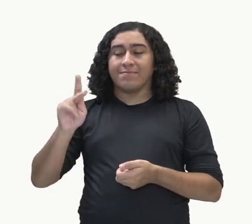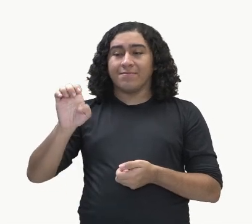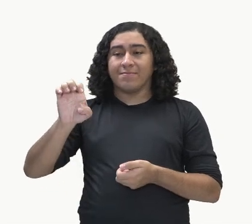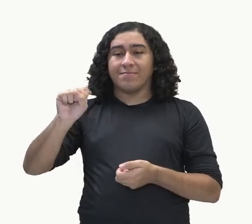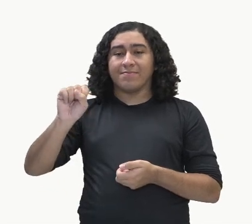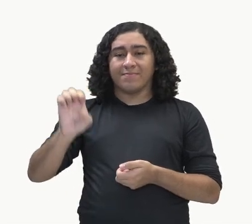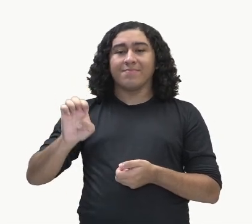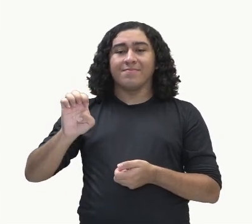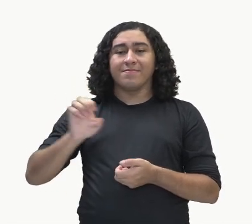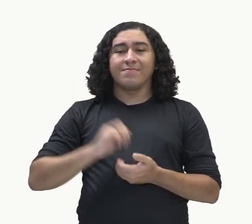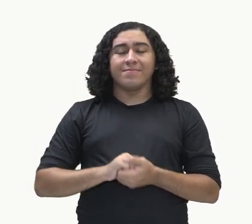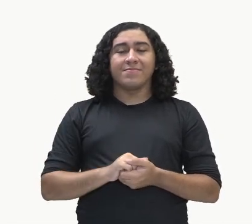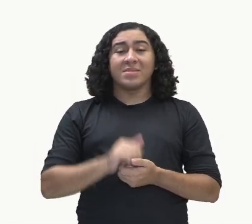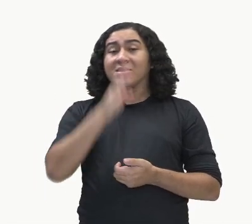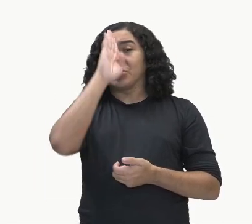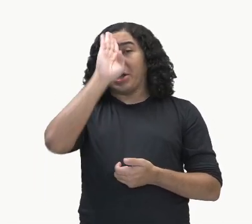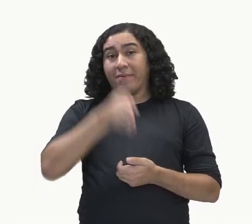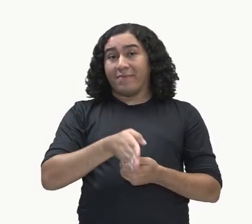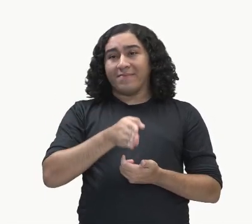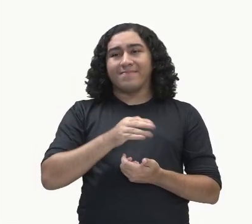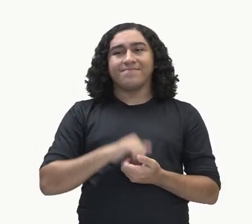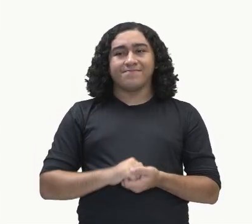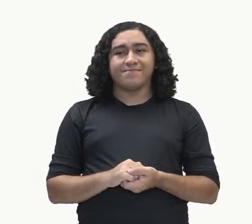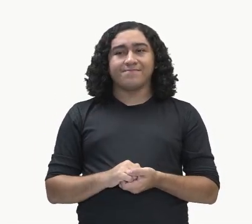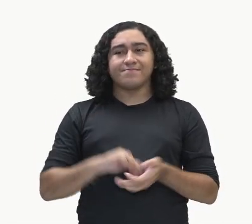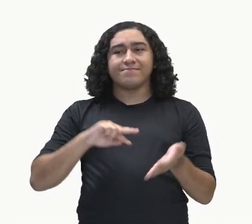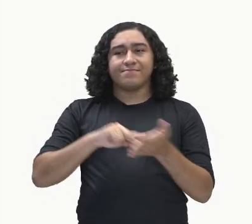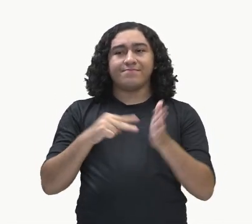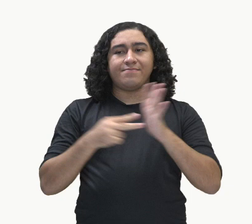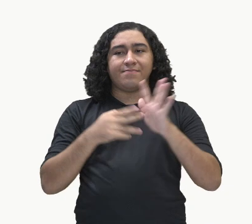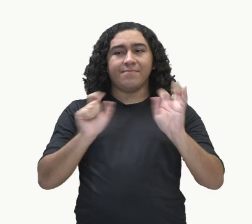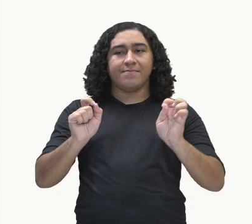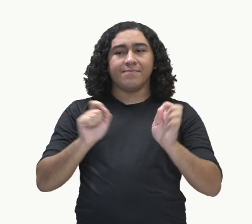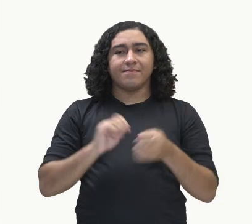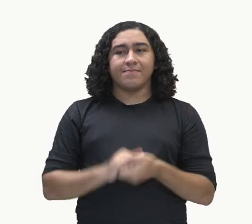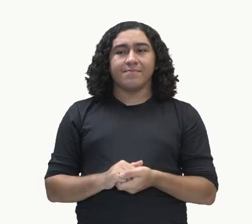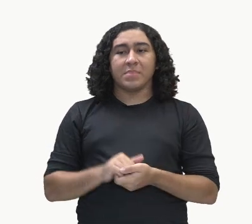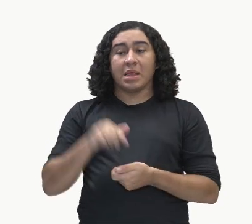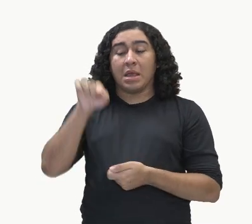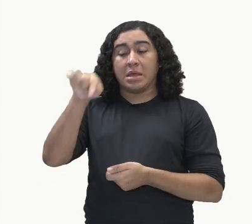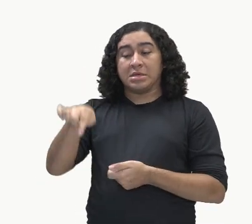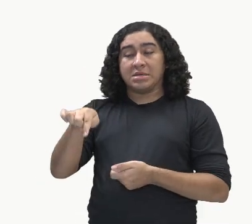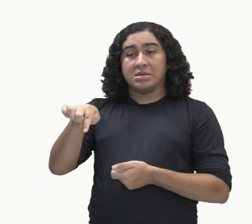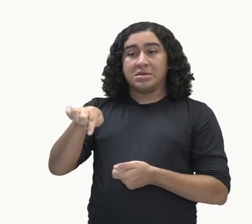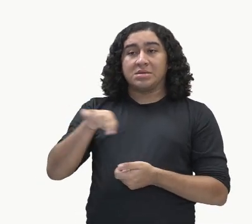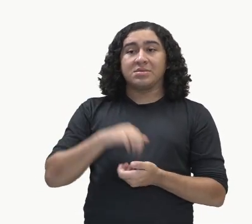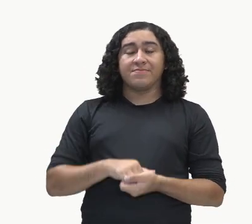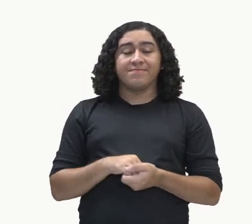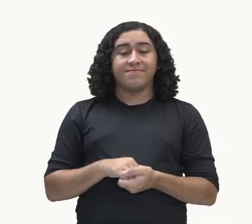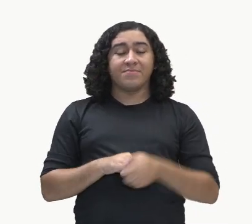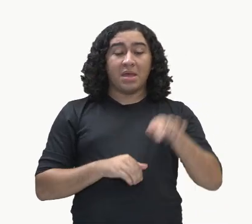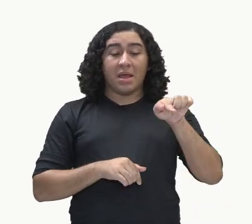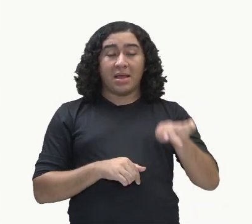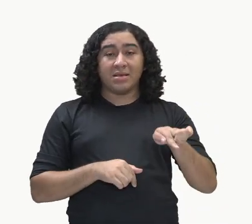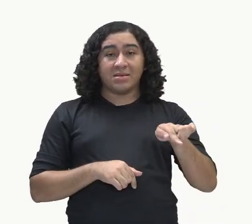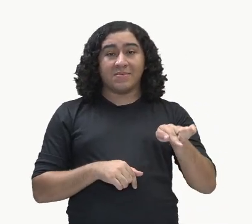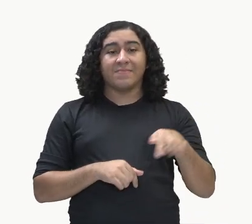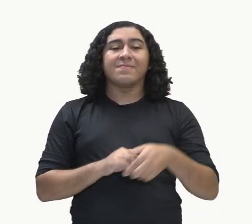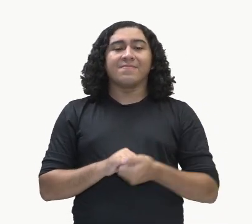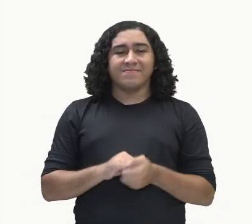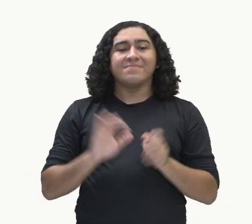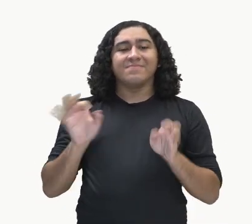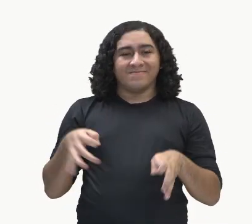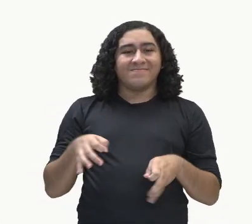Então, a nossa resposta é o these, que significa estes, estas,